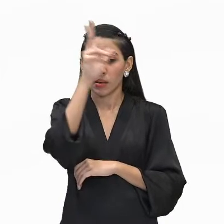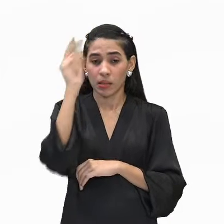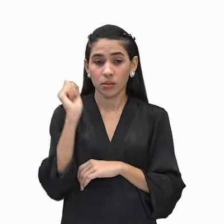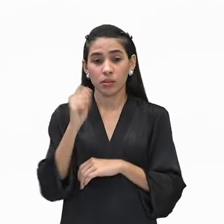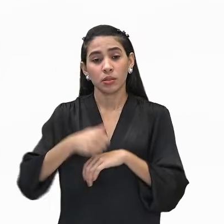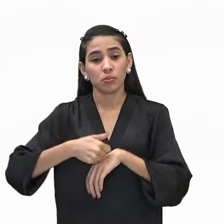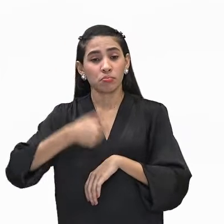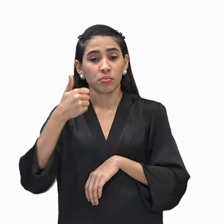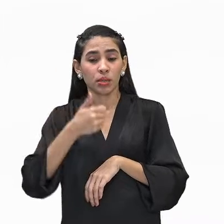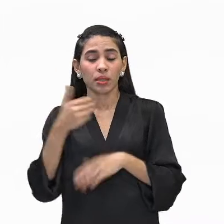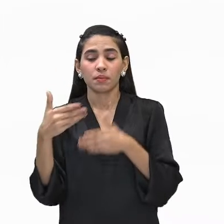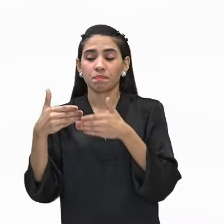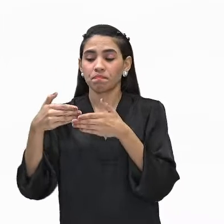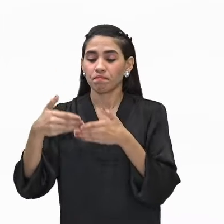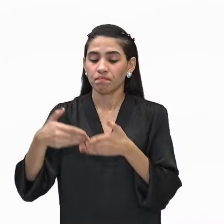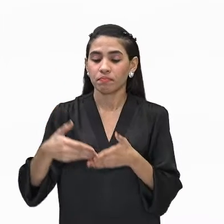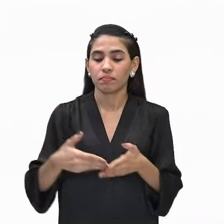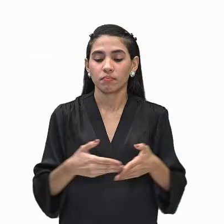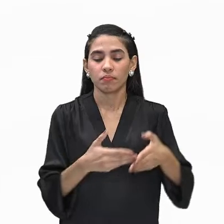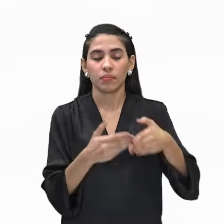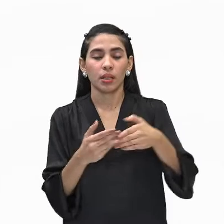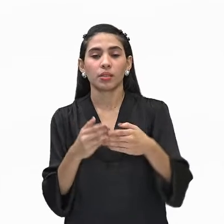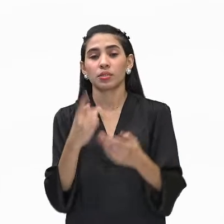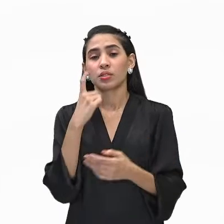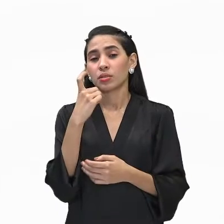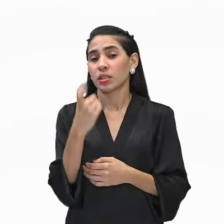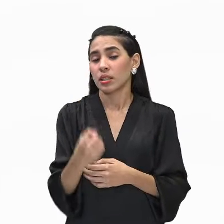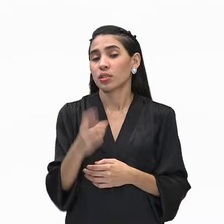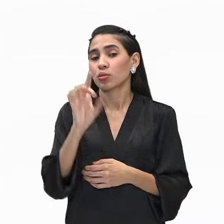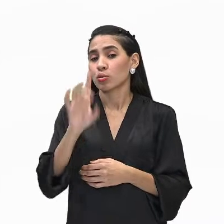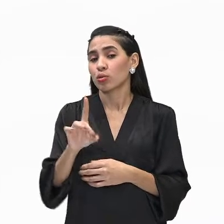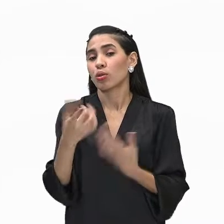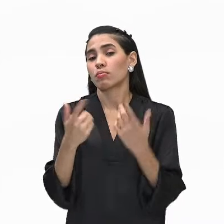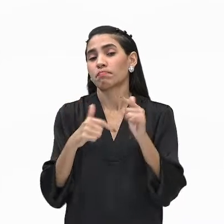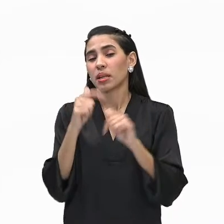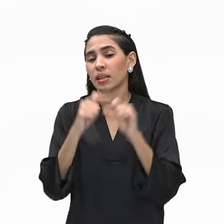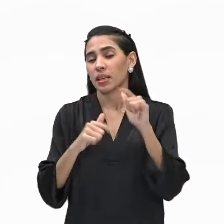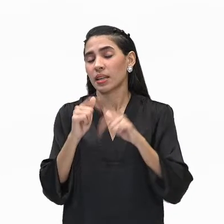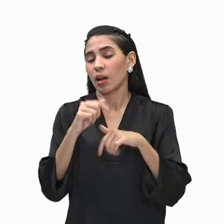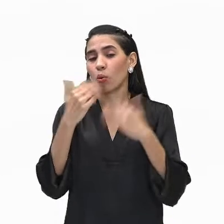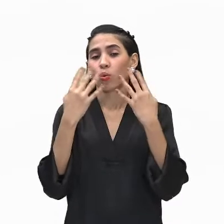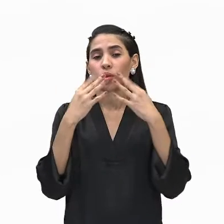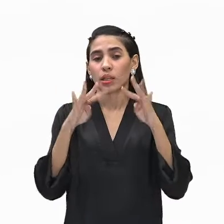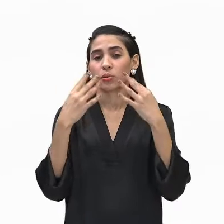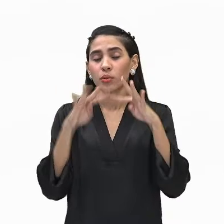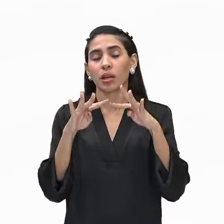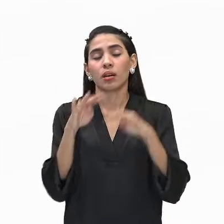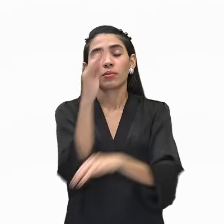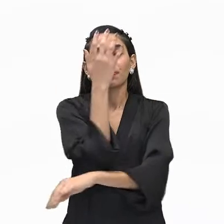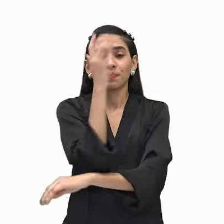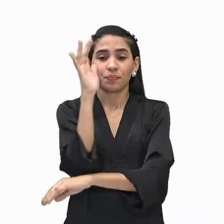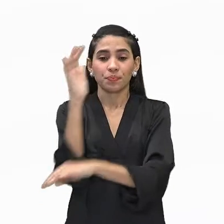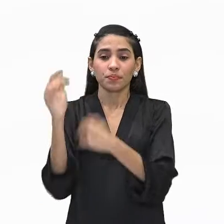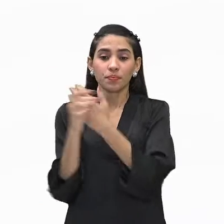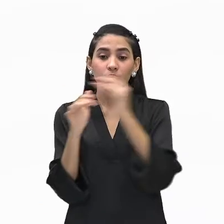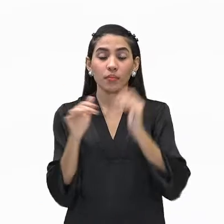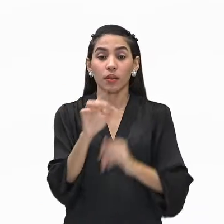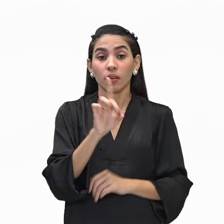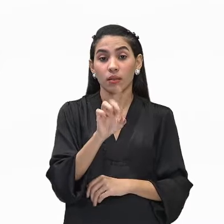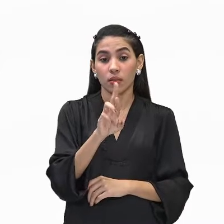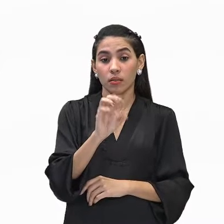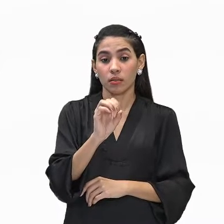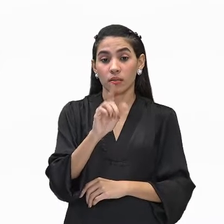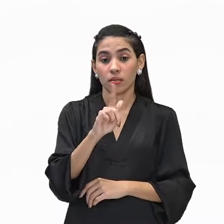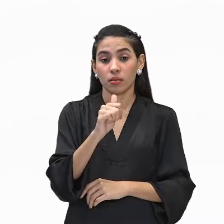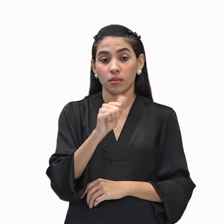buscava extrair os produtos naturais, ali apenas, né, do que a floresta oferecia, das chamadas drogas do sertão,